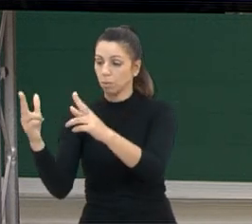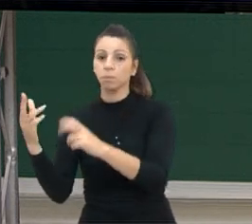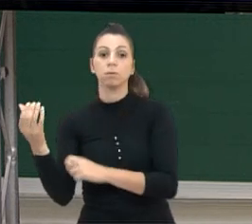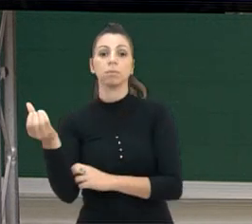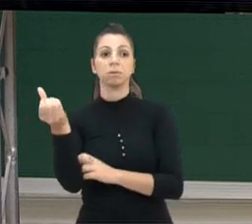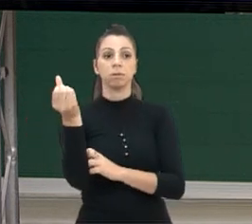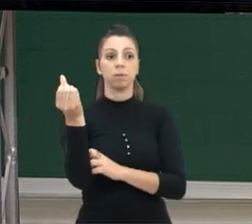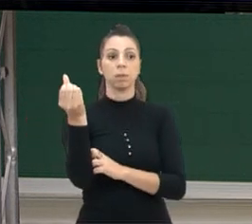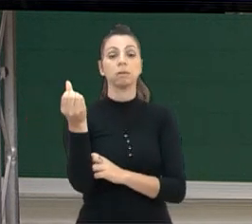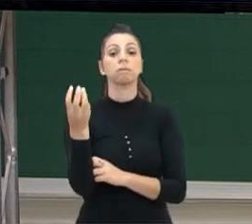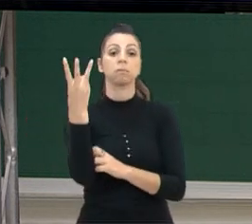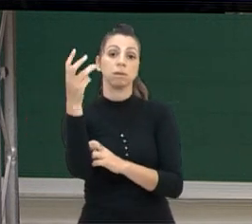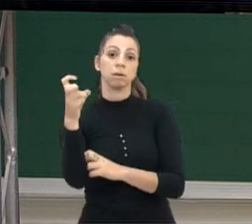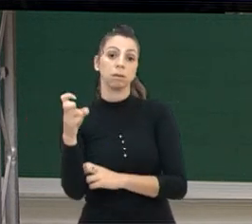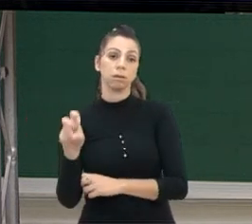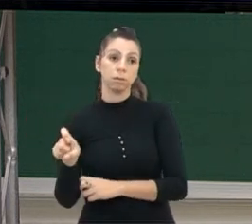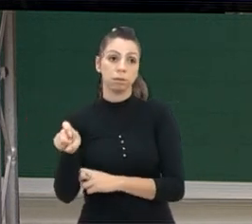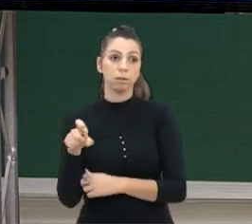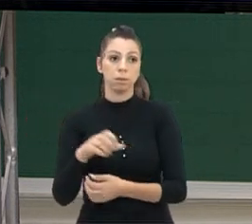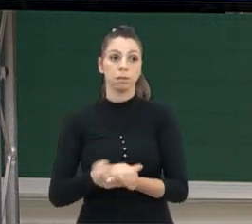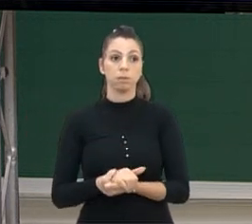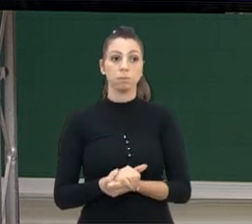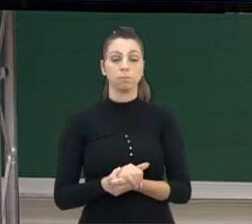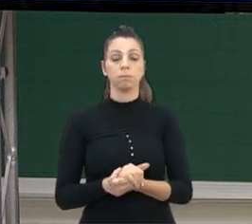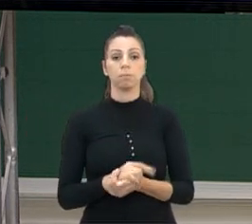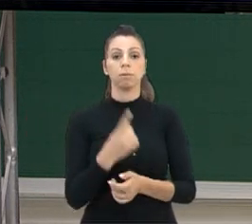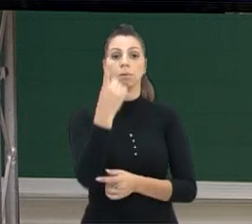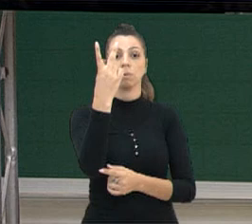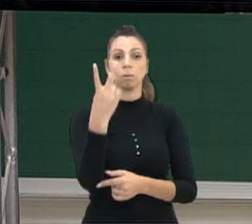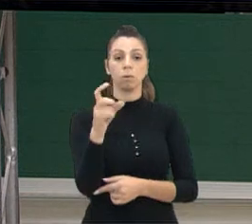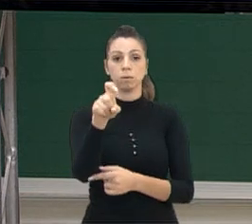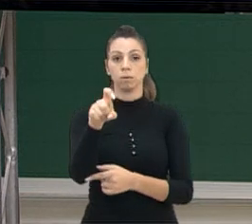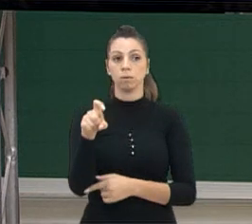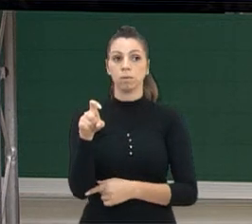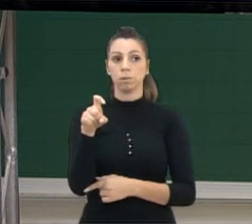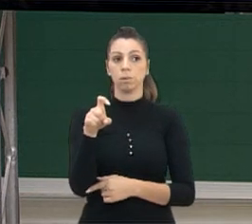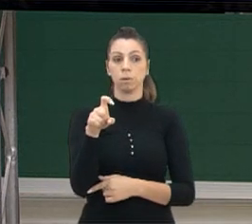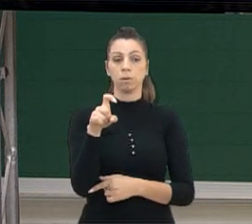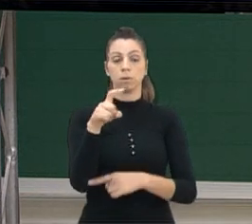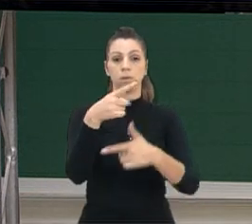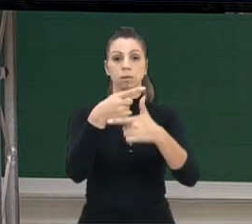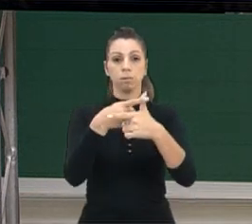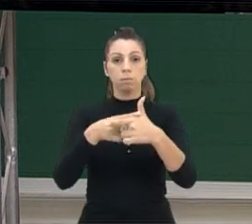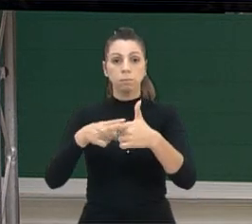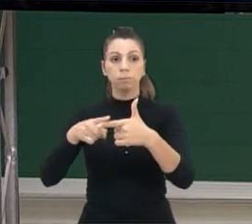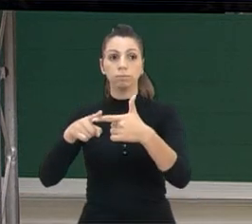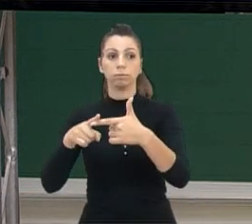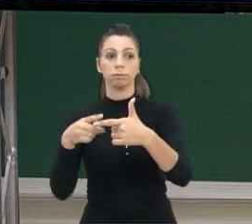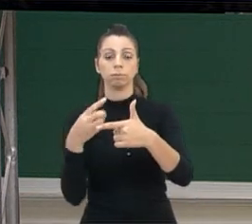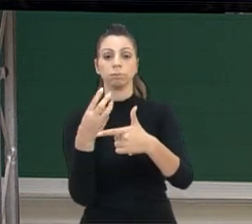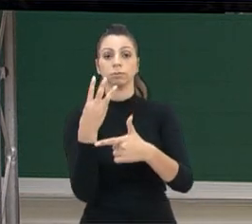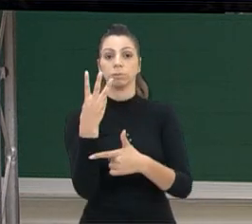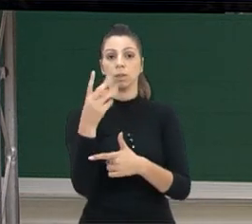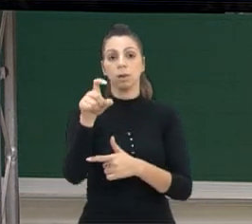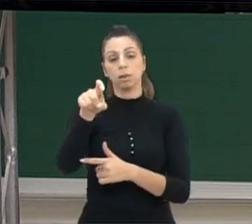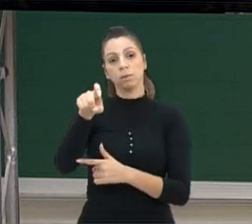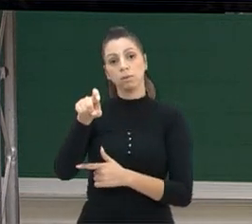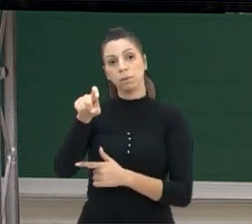F, 12x dividido por 3x, quantas vezes o retângulo 3x cabe no retângulo 12x? 4